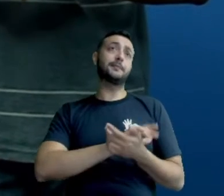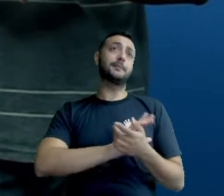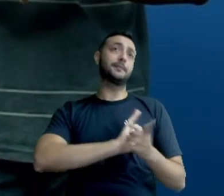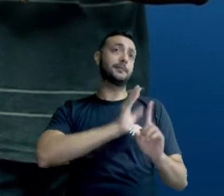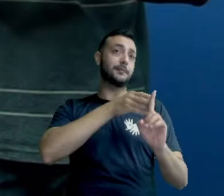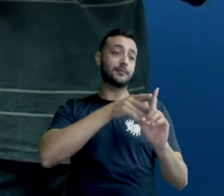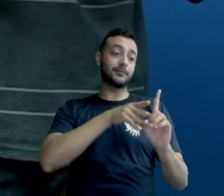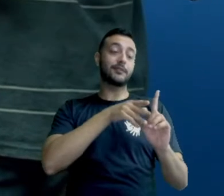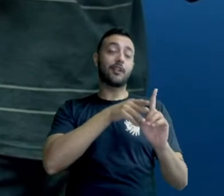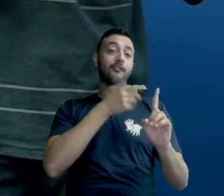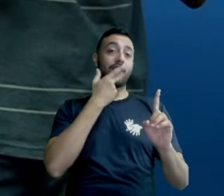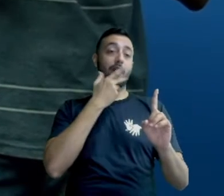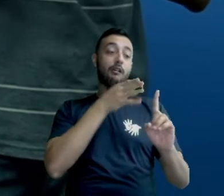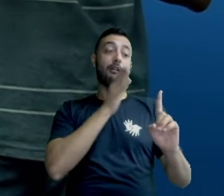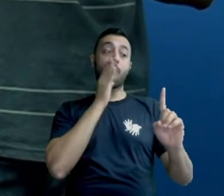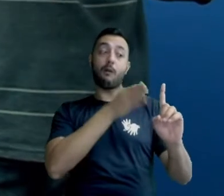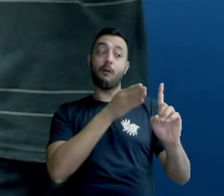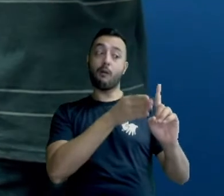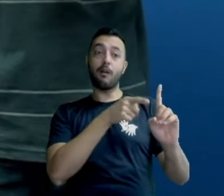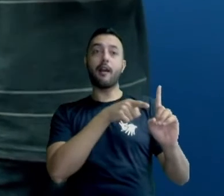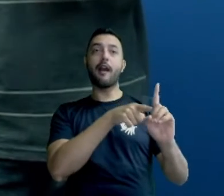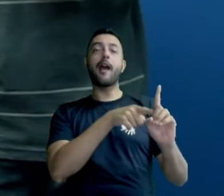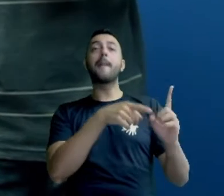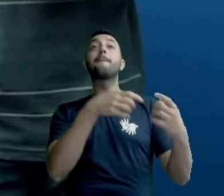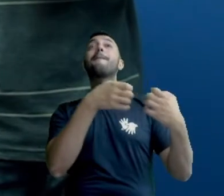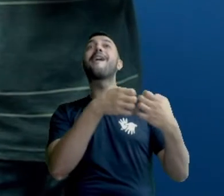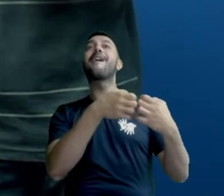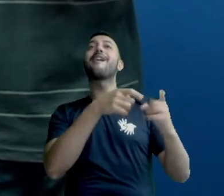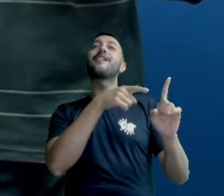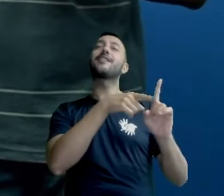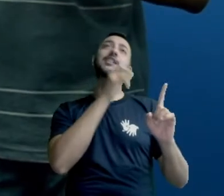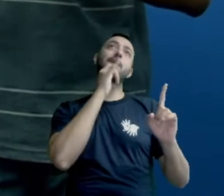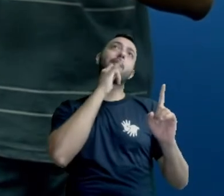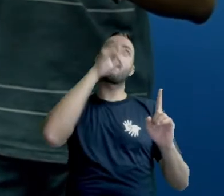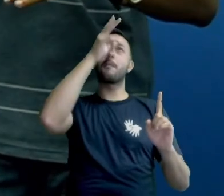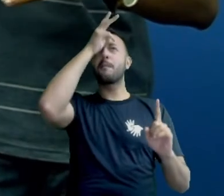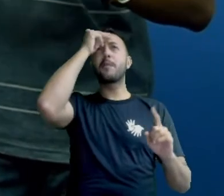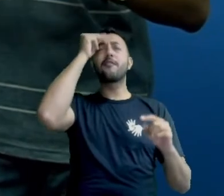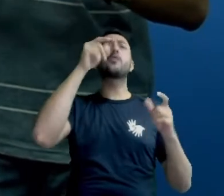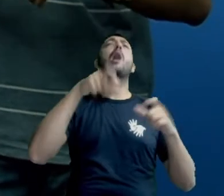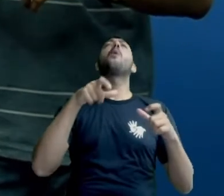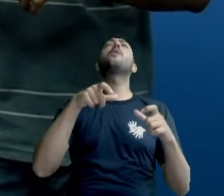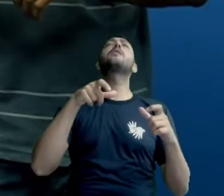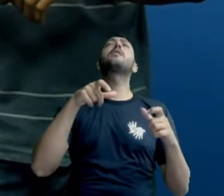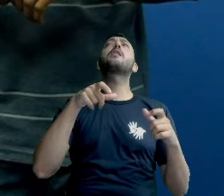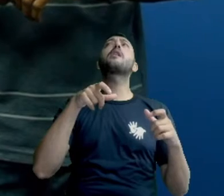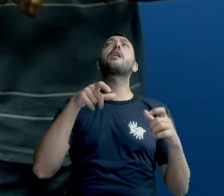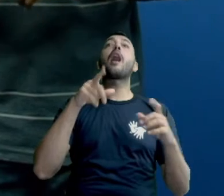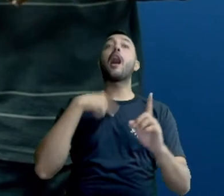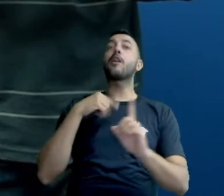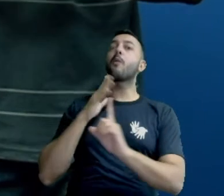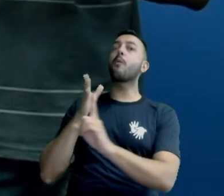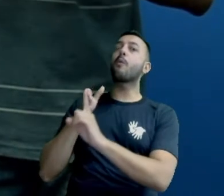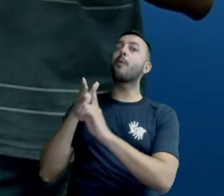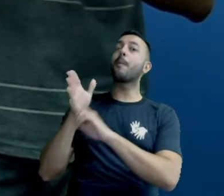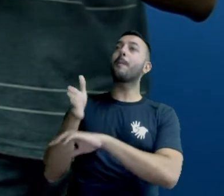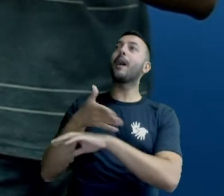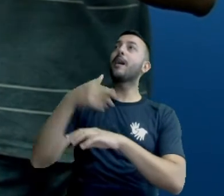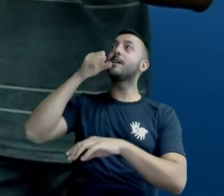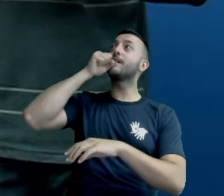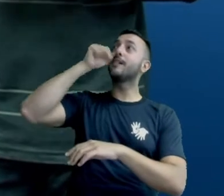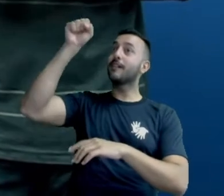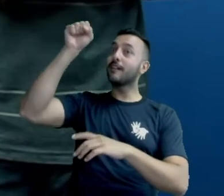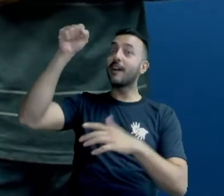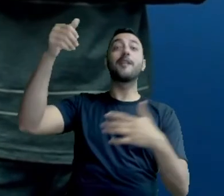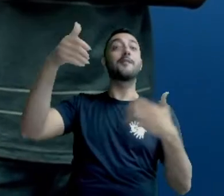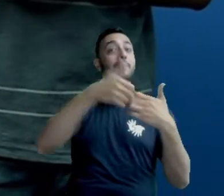onde? Vai dizer, a prefeitura ali, fica próximo da praça do Livramento ali, tudo direito, vai dar